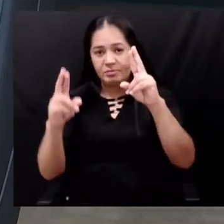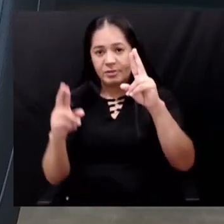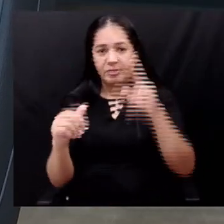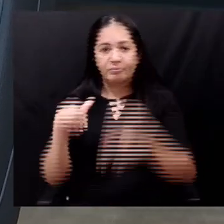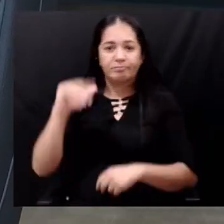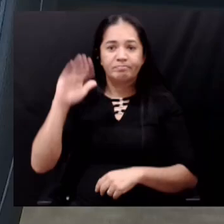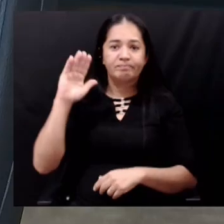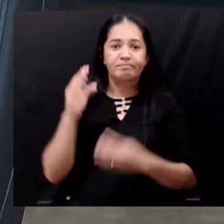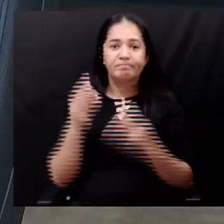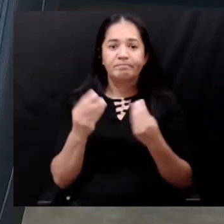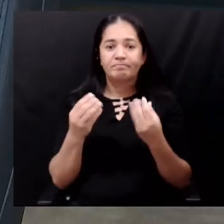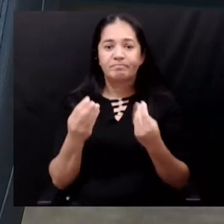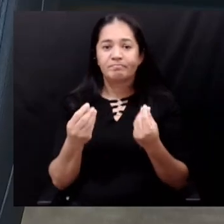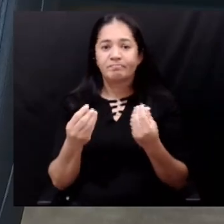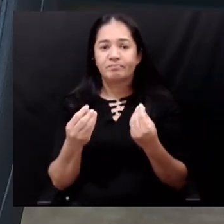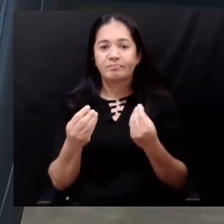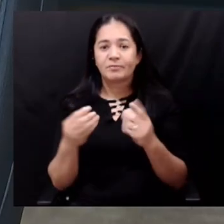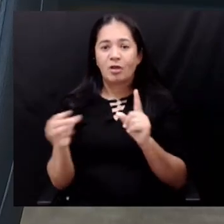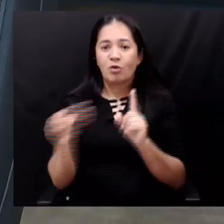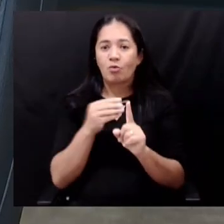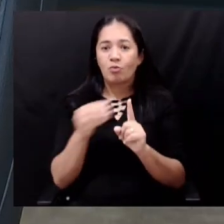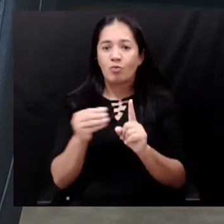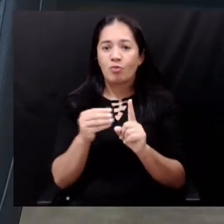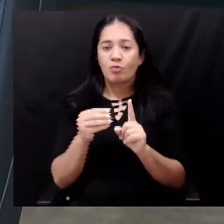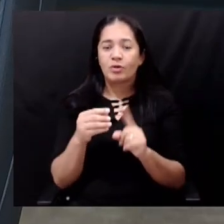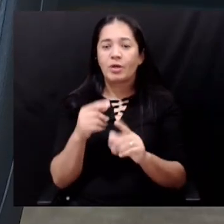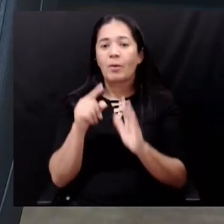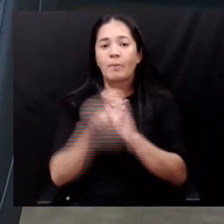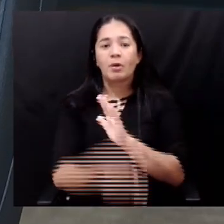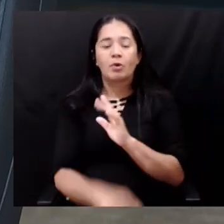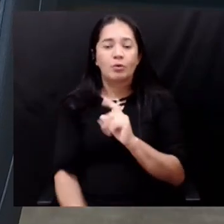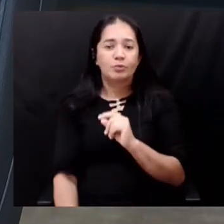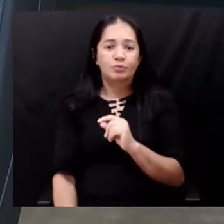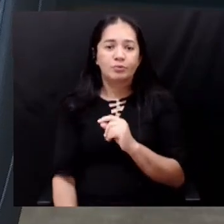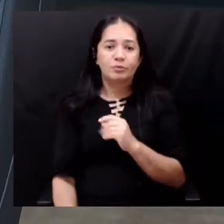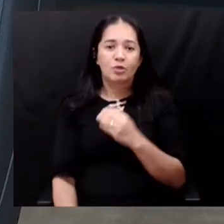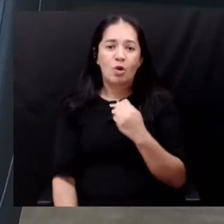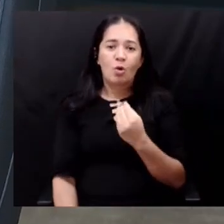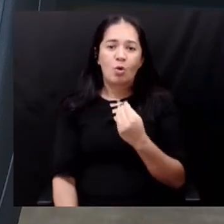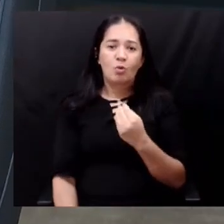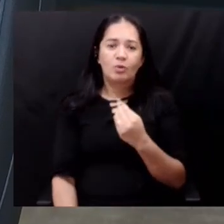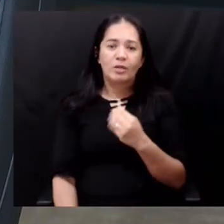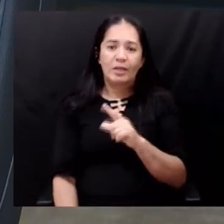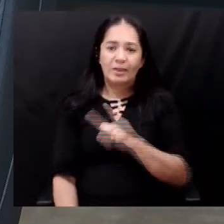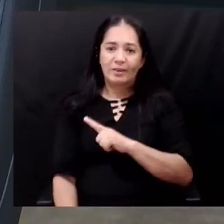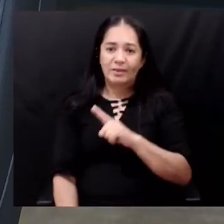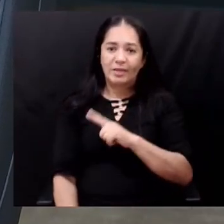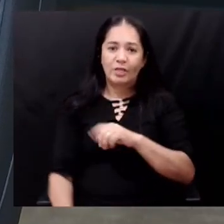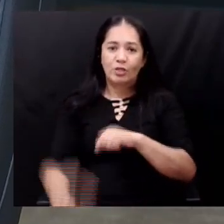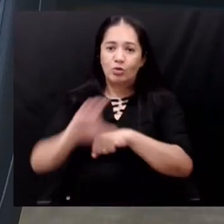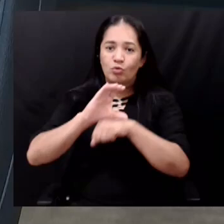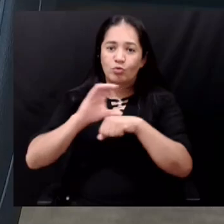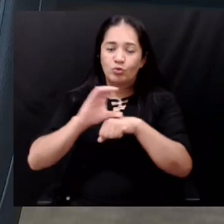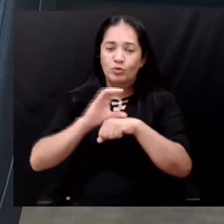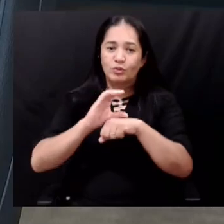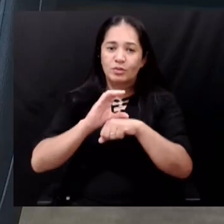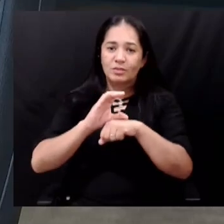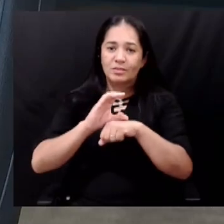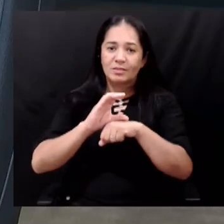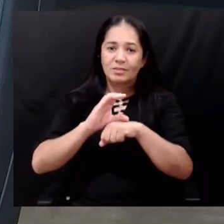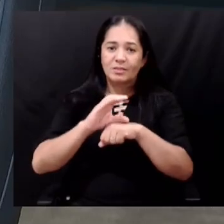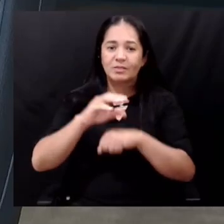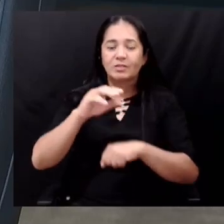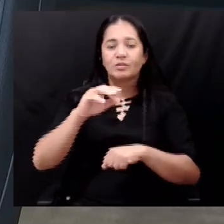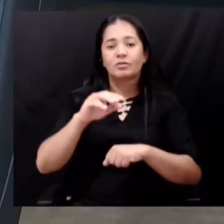maior vulnerabilidade, eu te pergunto, tem um cursinho da Fundação Casa, que era na macro-região de Campinas, que vai para o